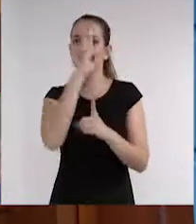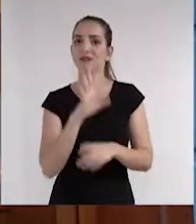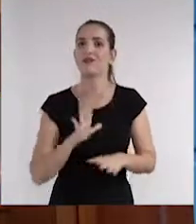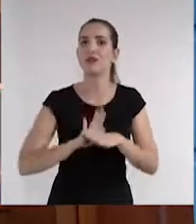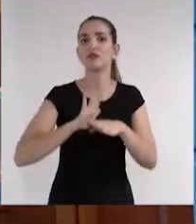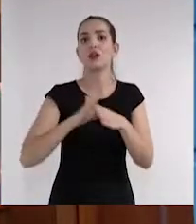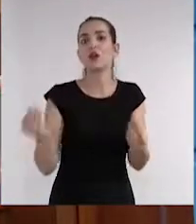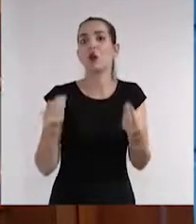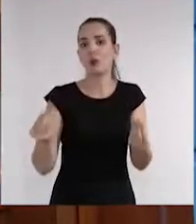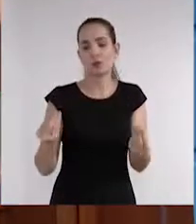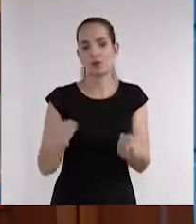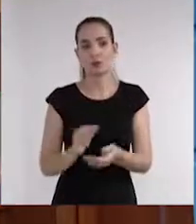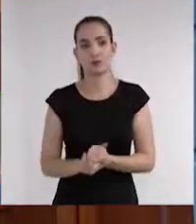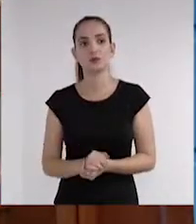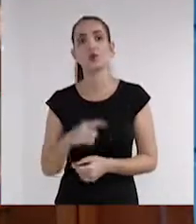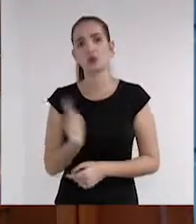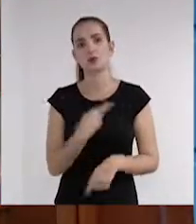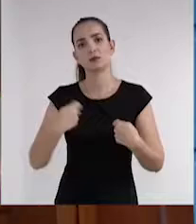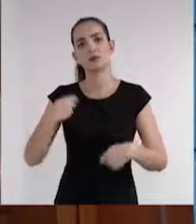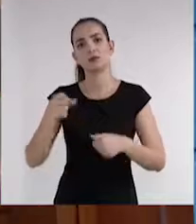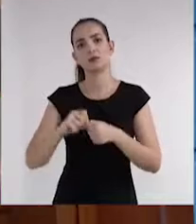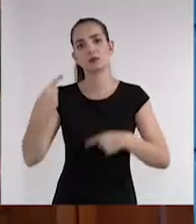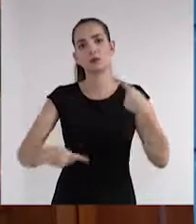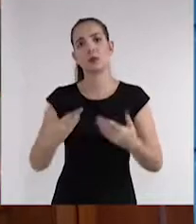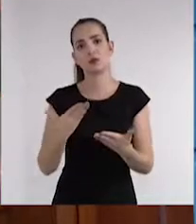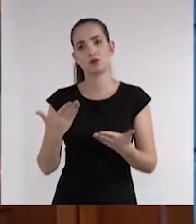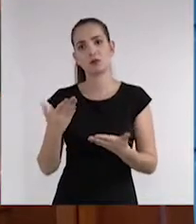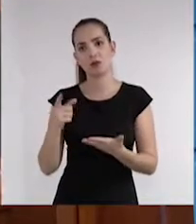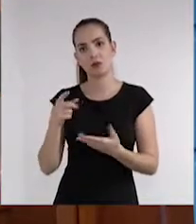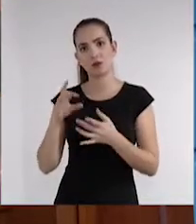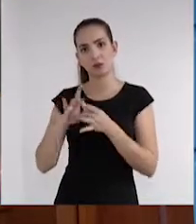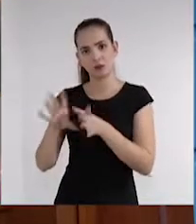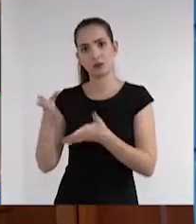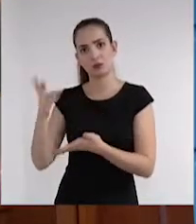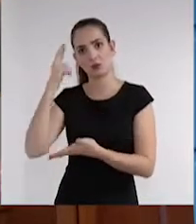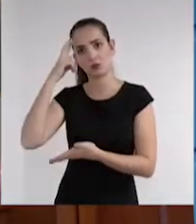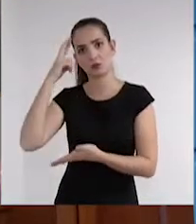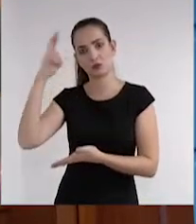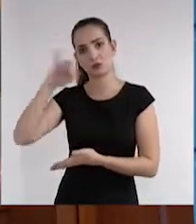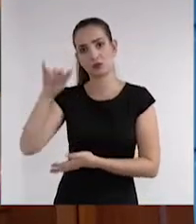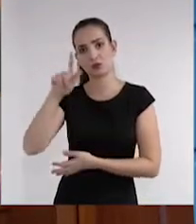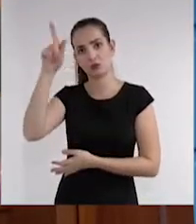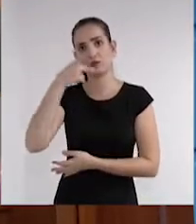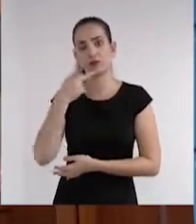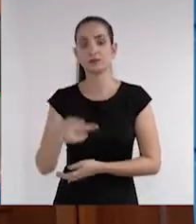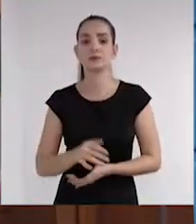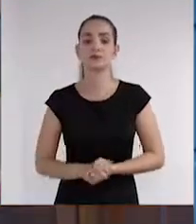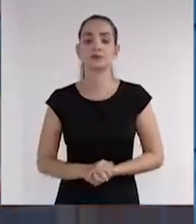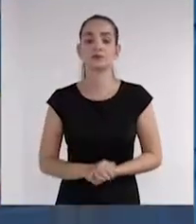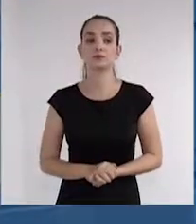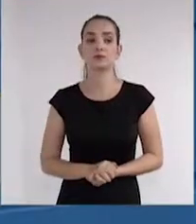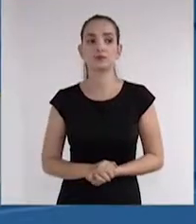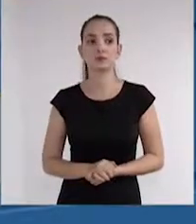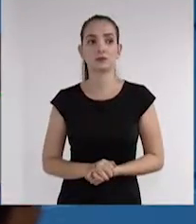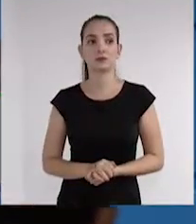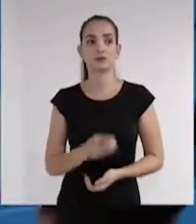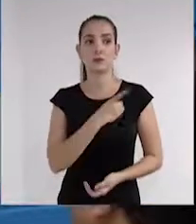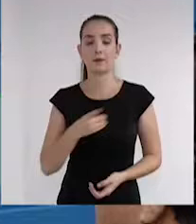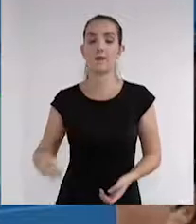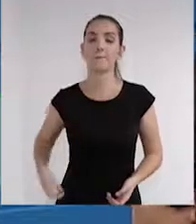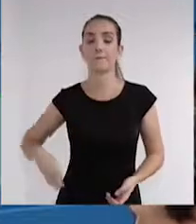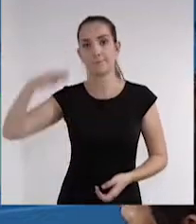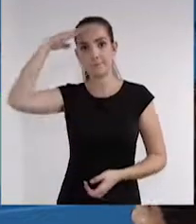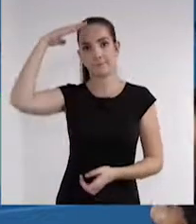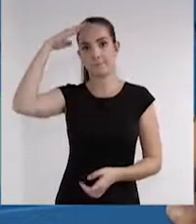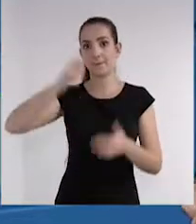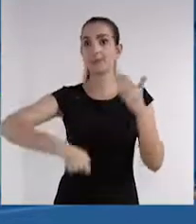debate nós temos que fazer aqui. Vou permitir uma parte para Vossa Excelência. Isso. O deputado Cabalmi,